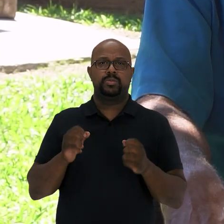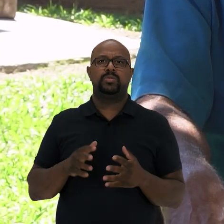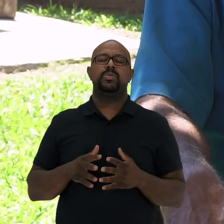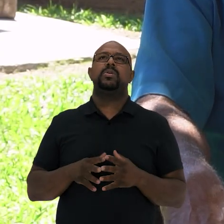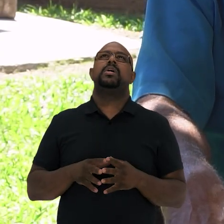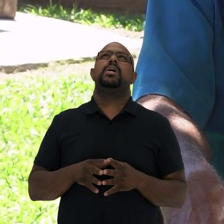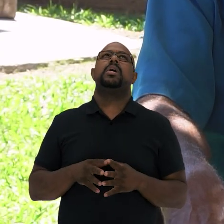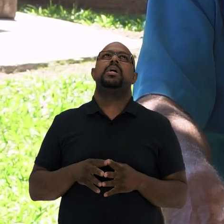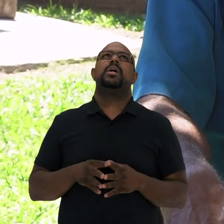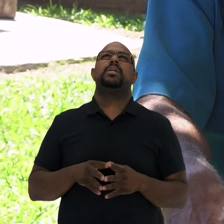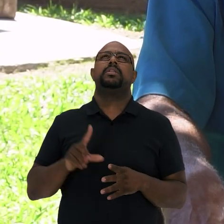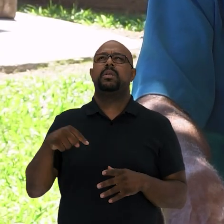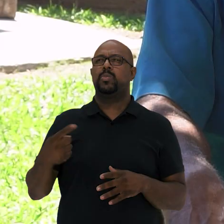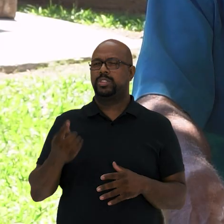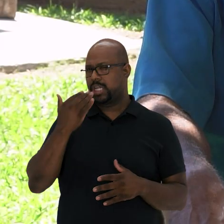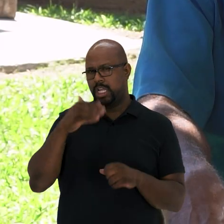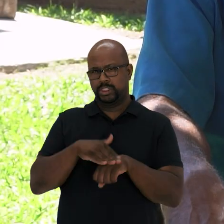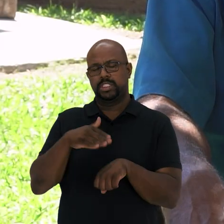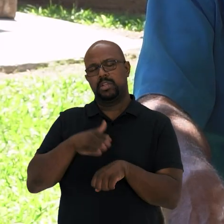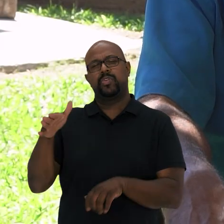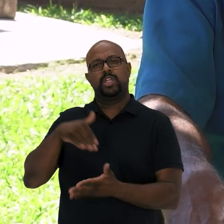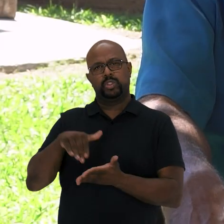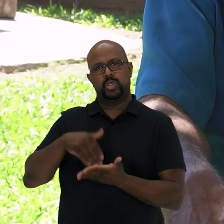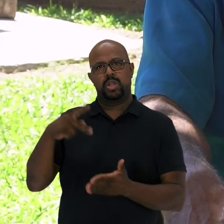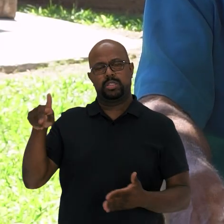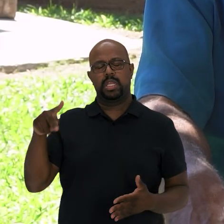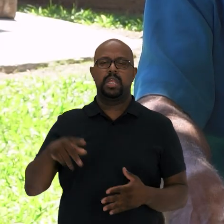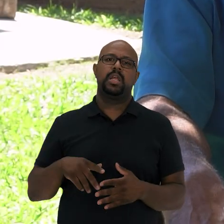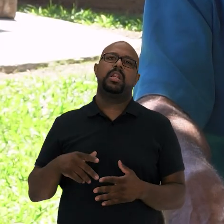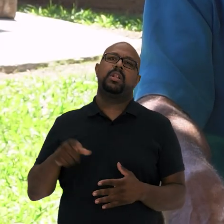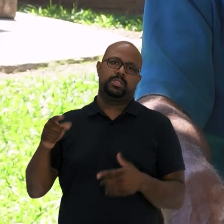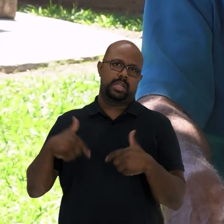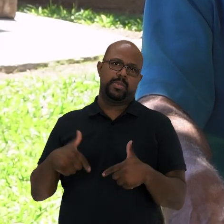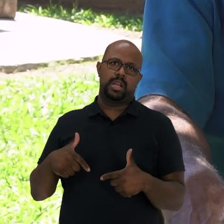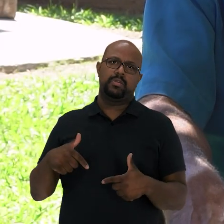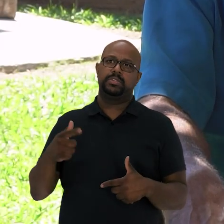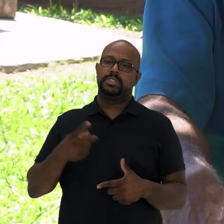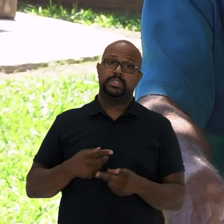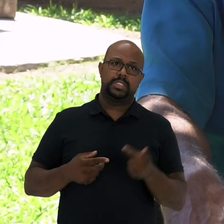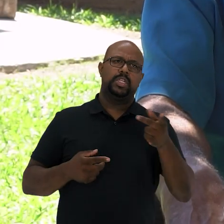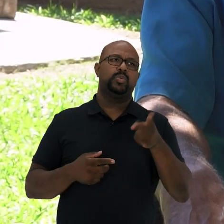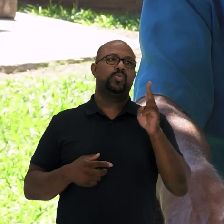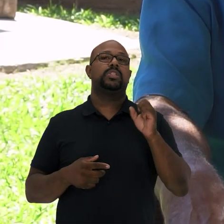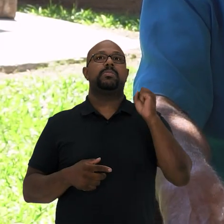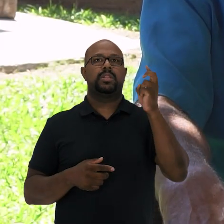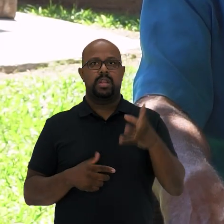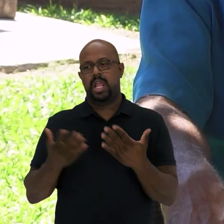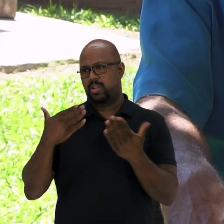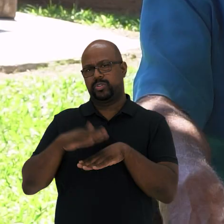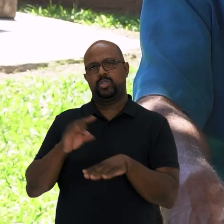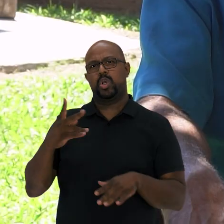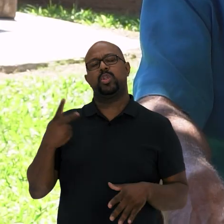isso. Logo depois da janta eu fui lá no escritório dele, lá, onde ele trabalhava, e saí lá 2 da madrugada, eu